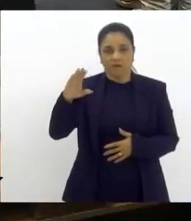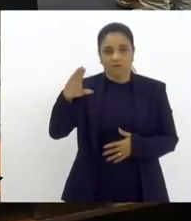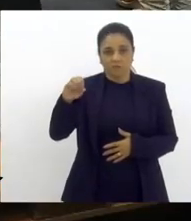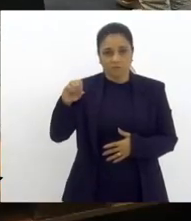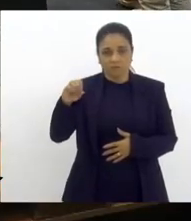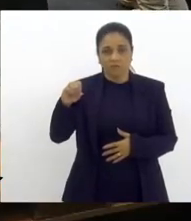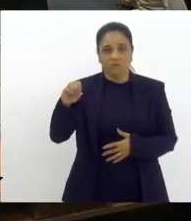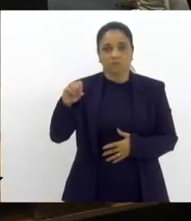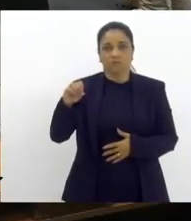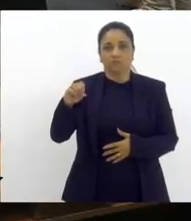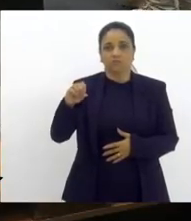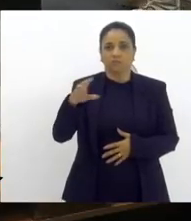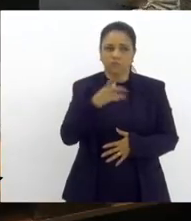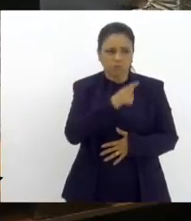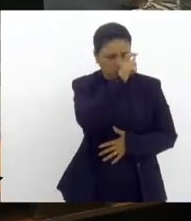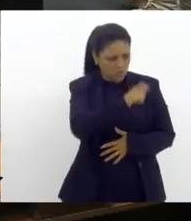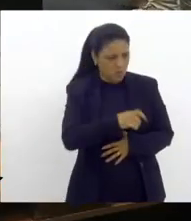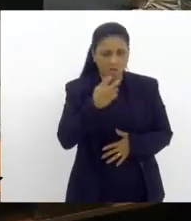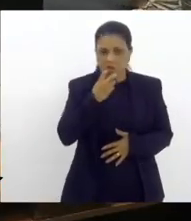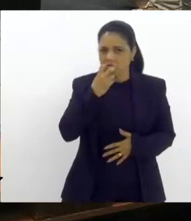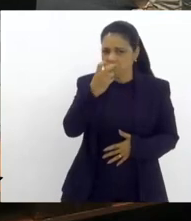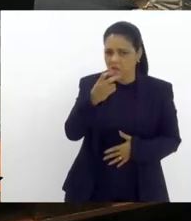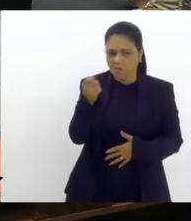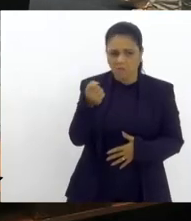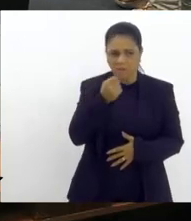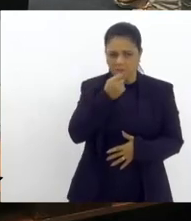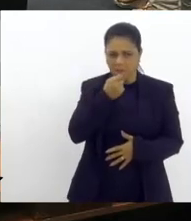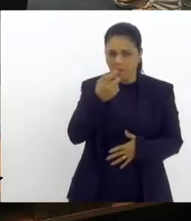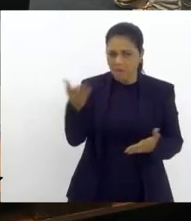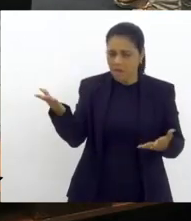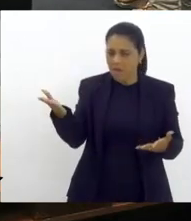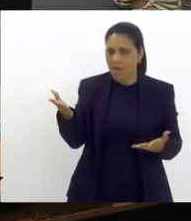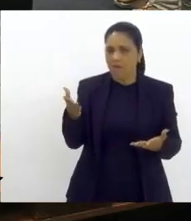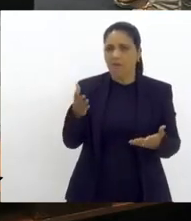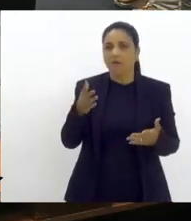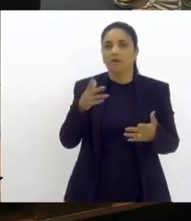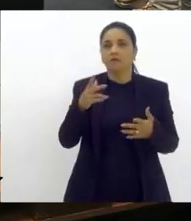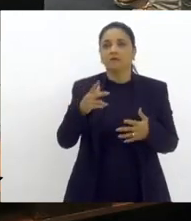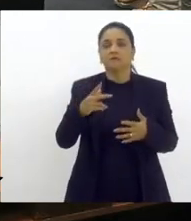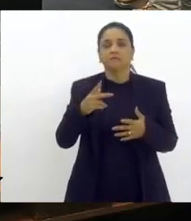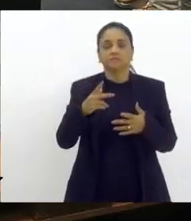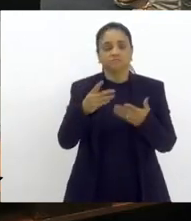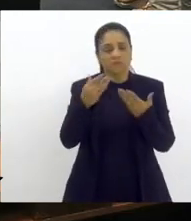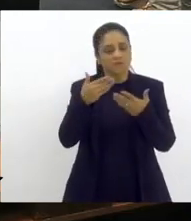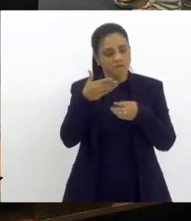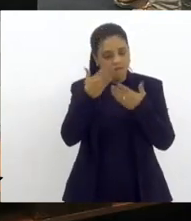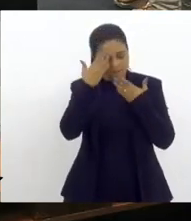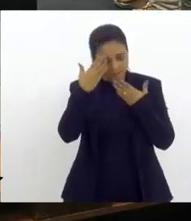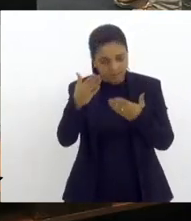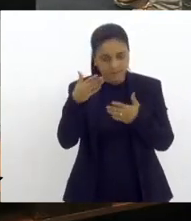gritando fora do microfone do vereador Paulo Velasco